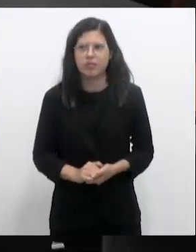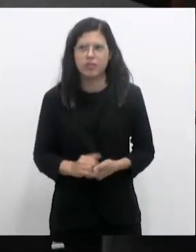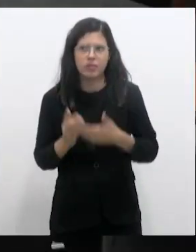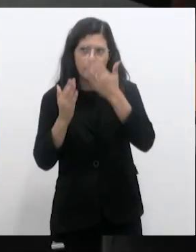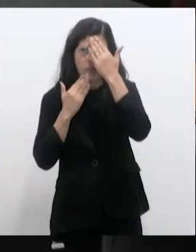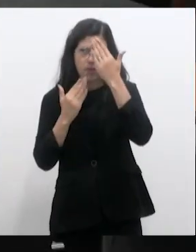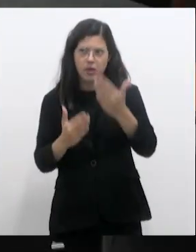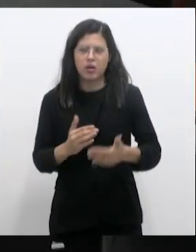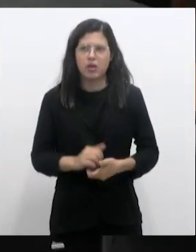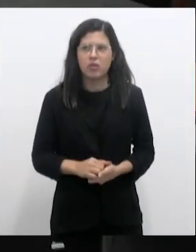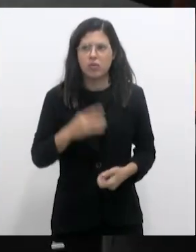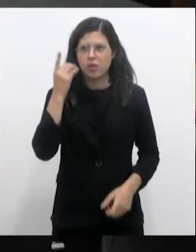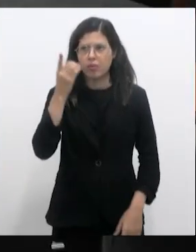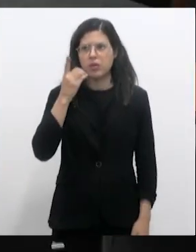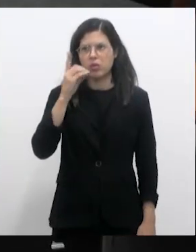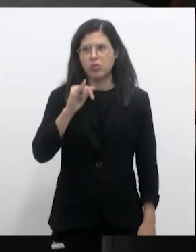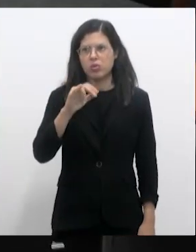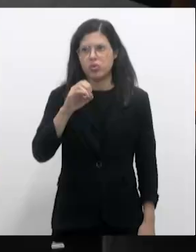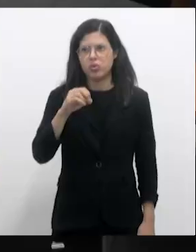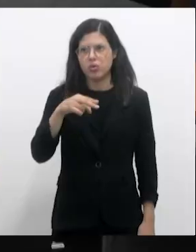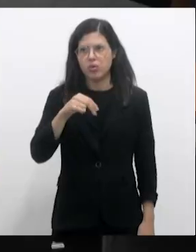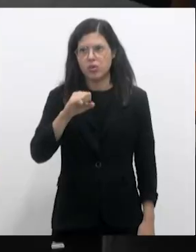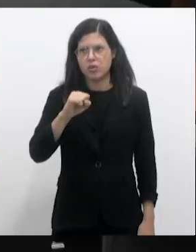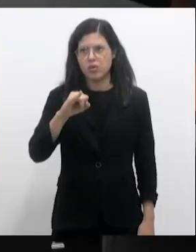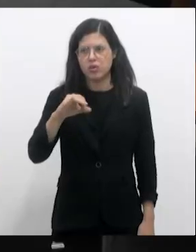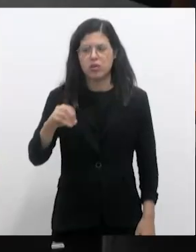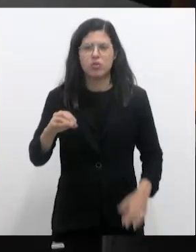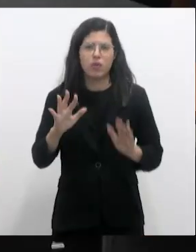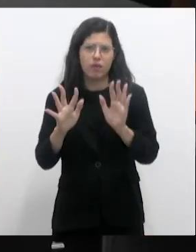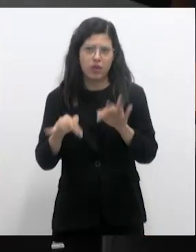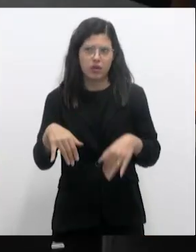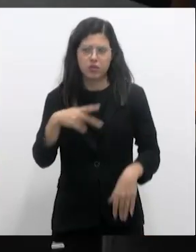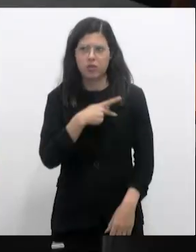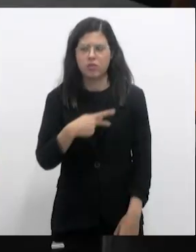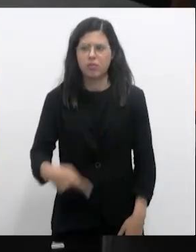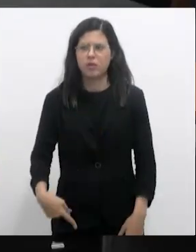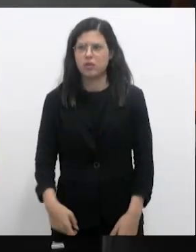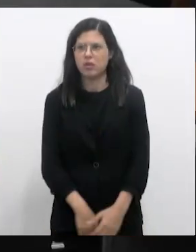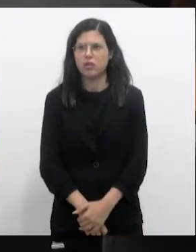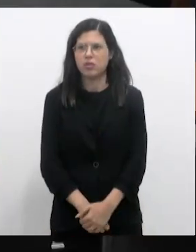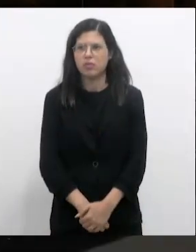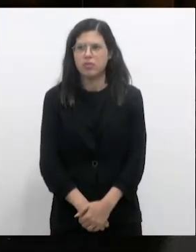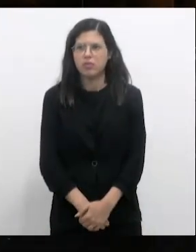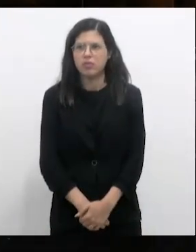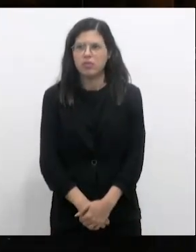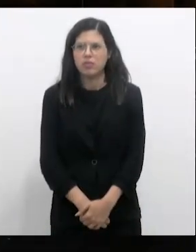pela sua parte, deputado Dionísio Nunes. E concluindo, senhor presidente,